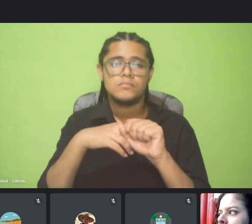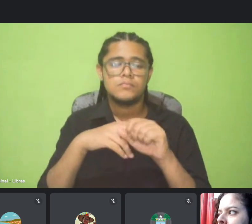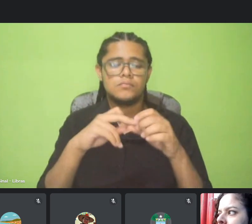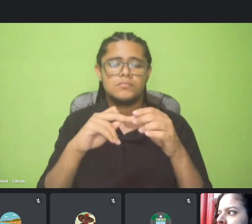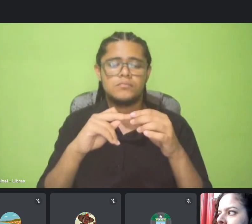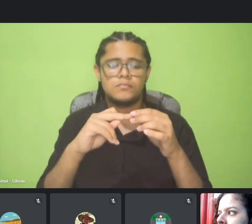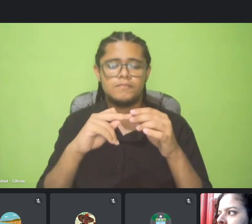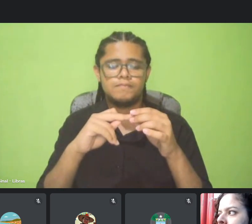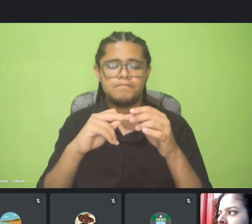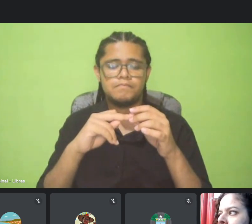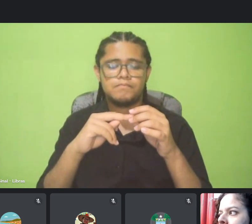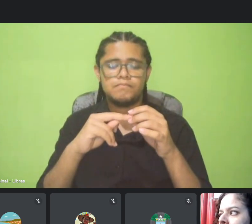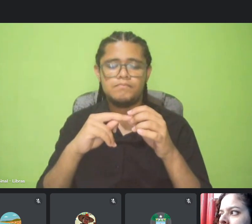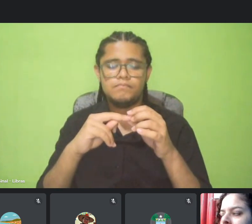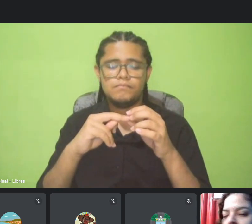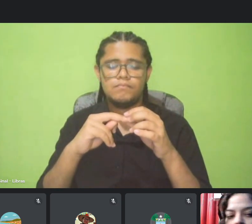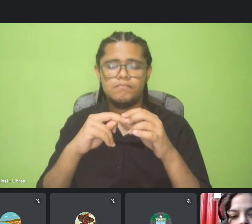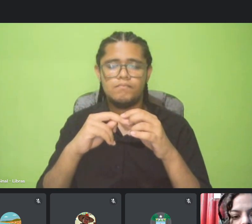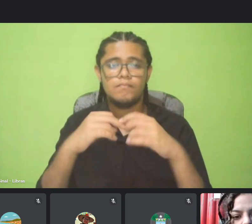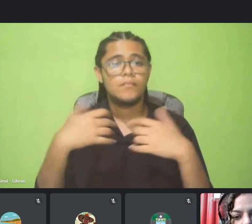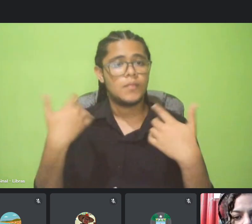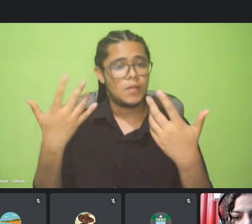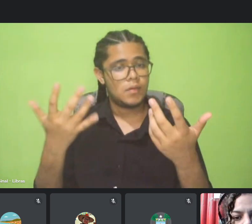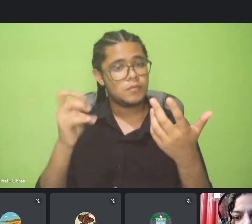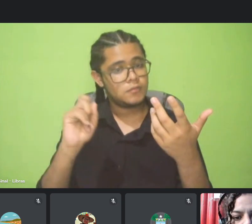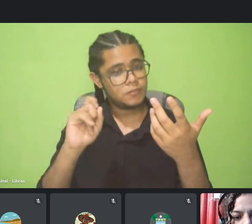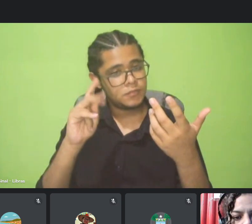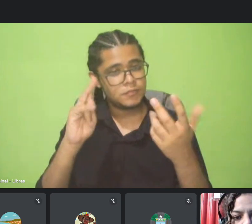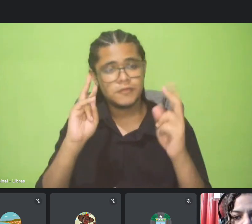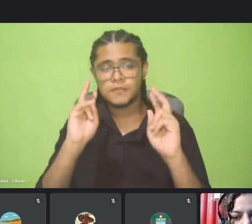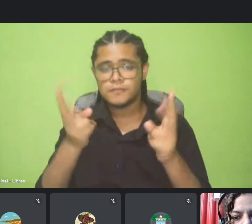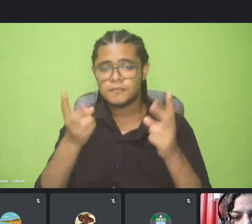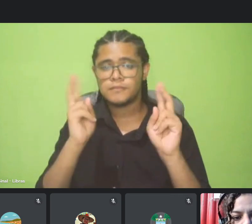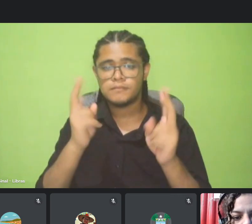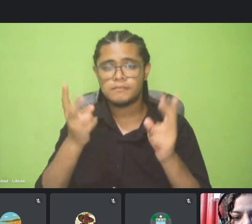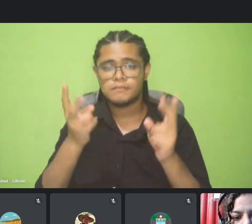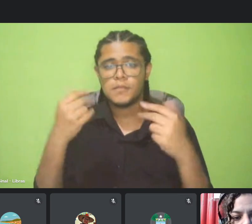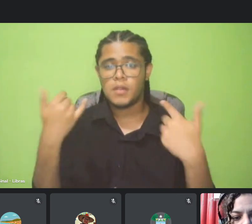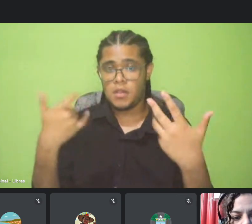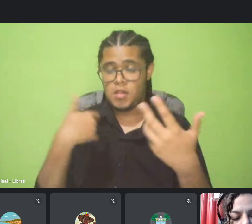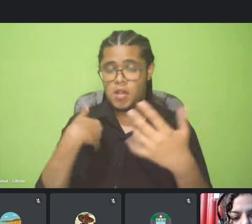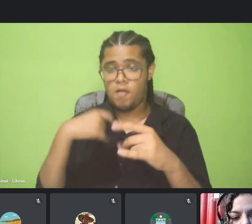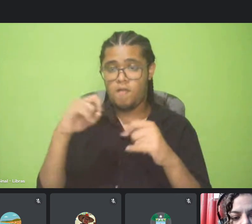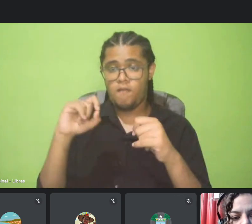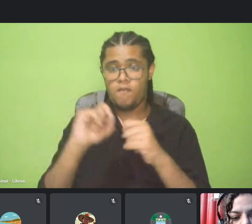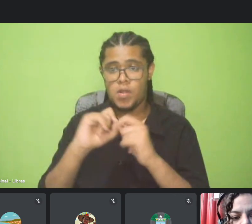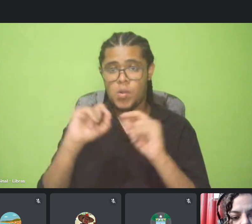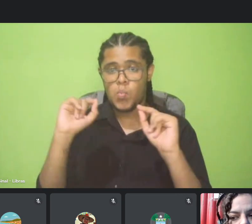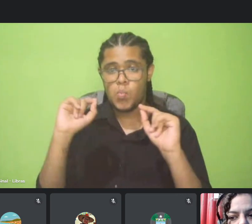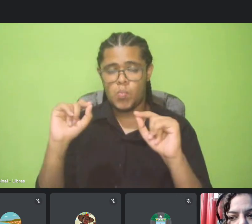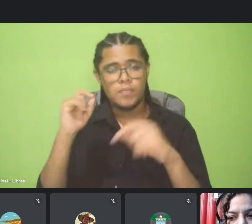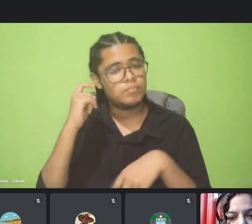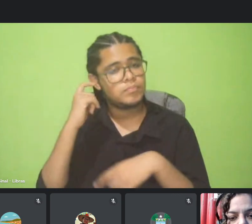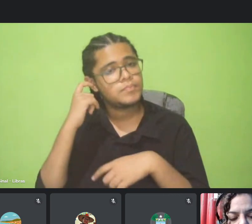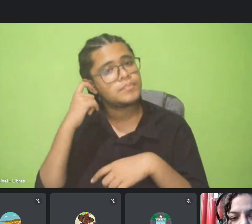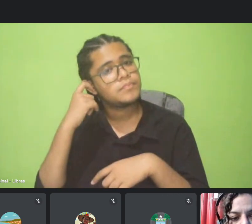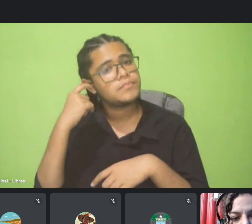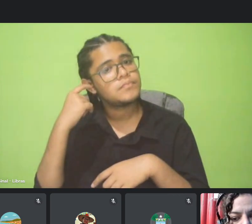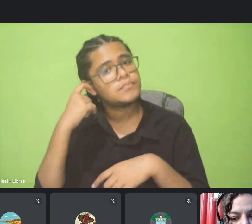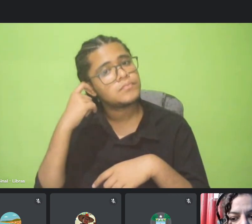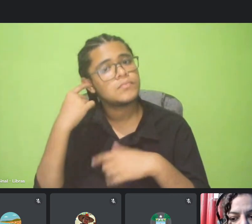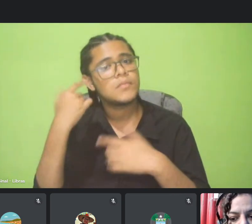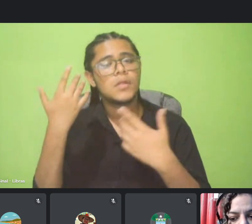Pois então, bora, bora, bora, bora. Eu vou fazer o seguinte, Edu, vai lá para, coloca na,